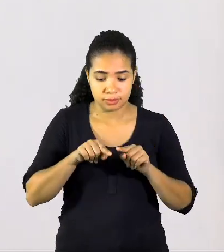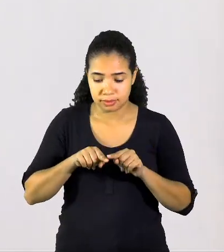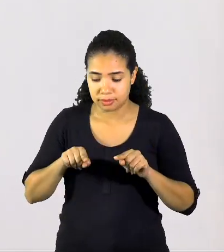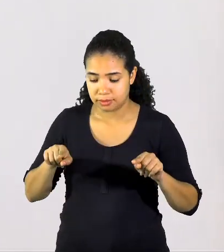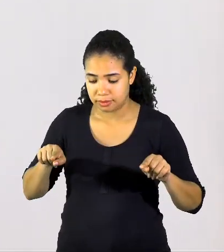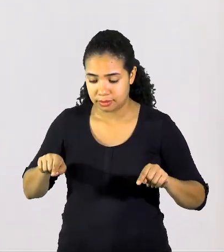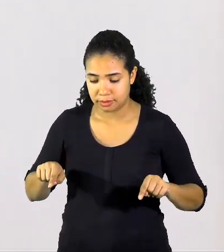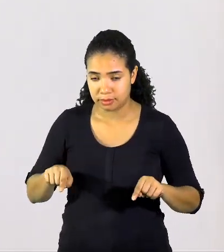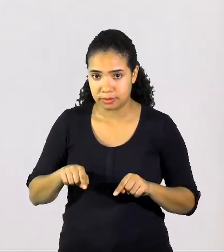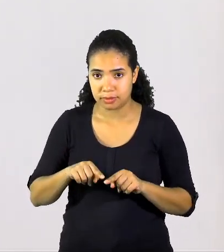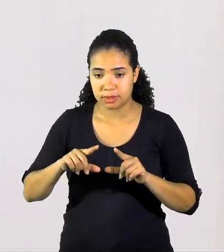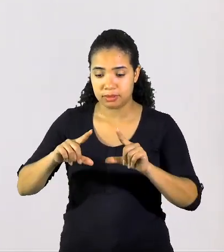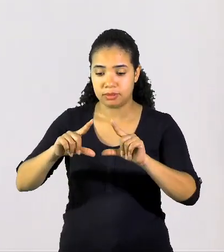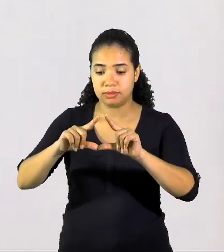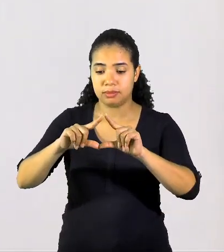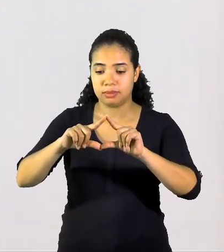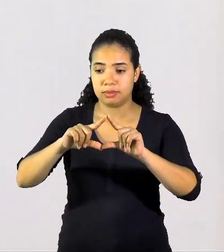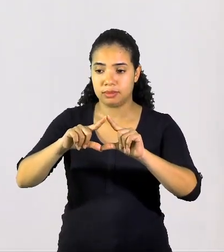ou